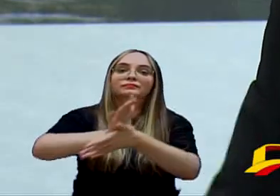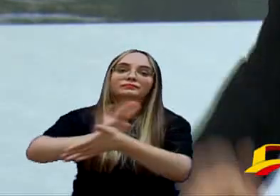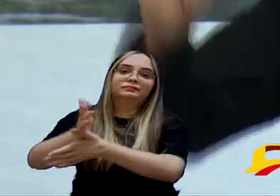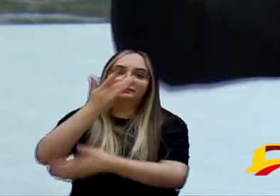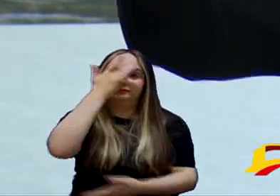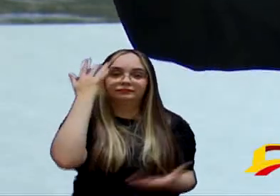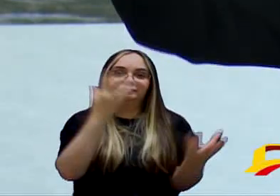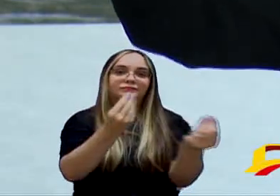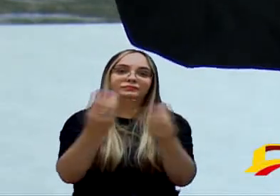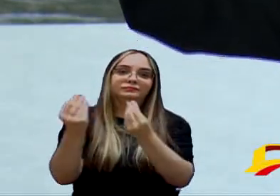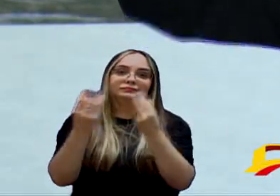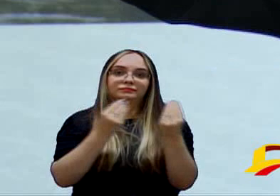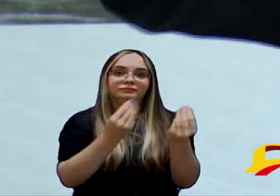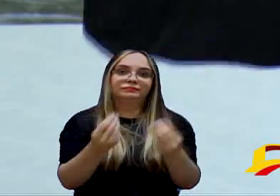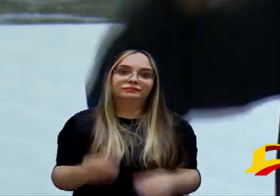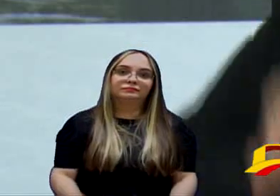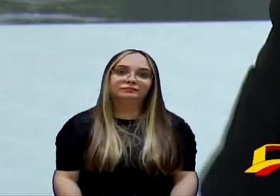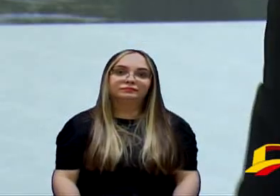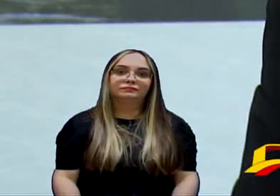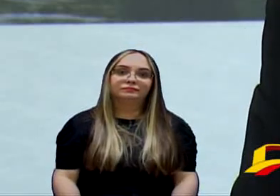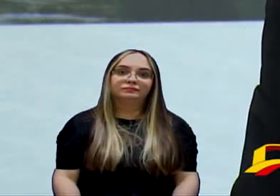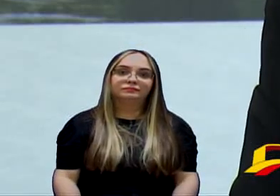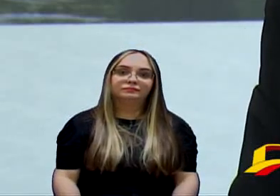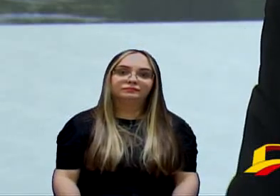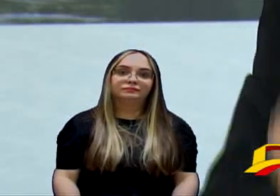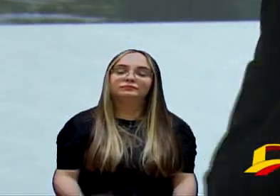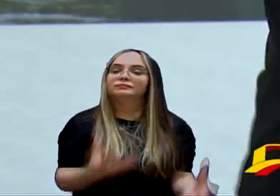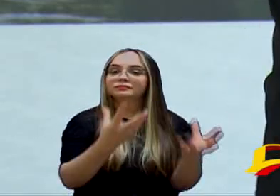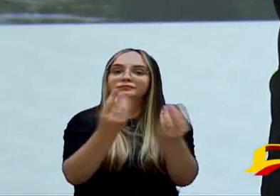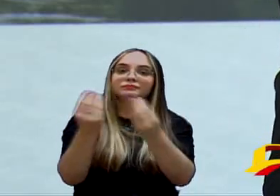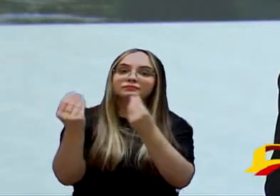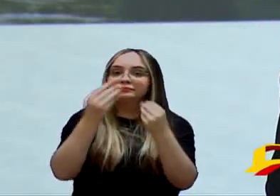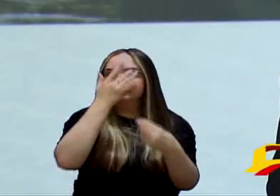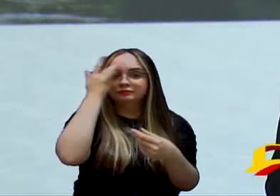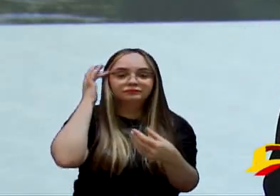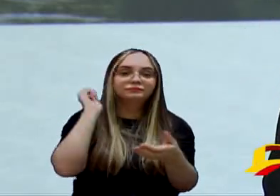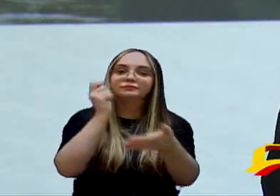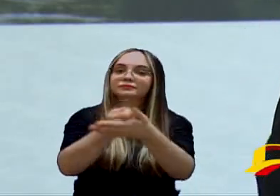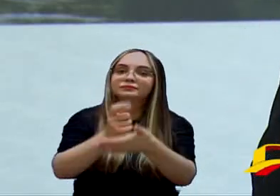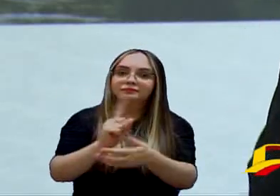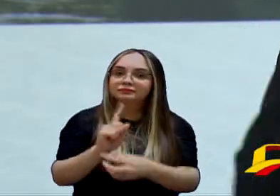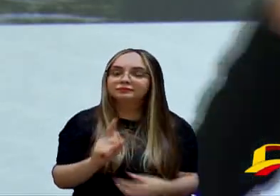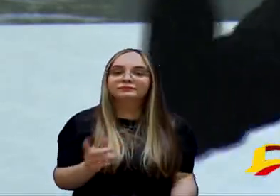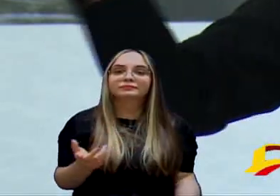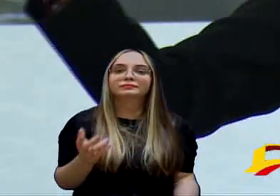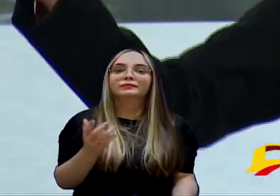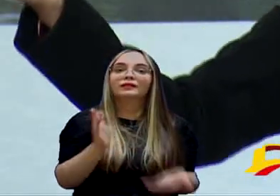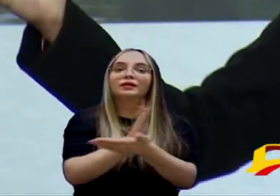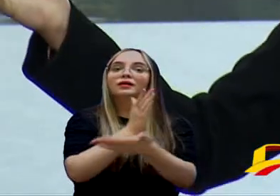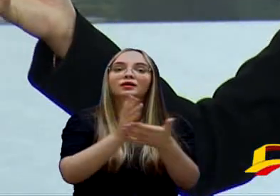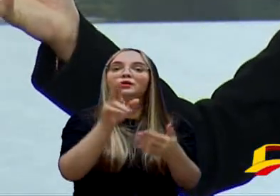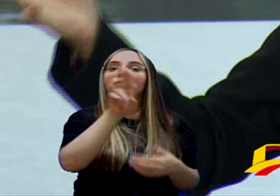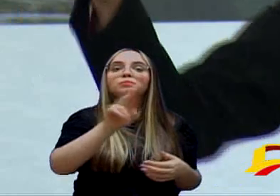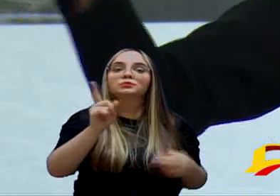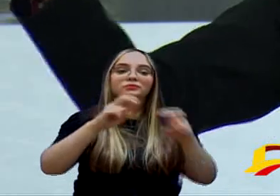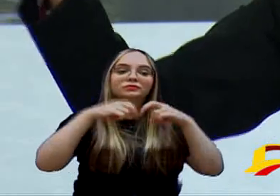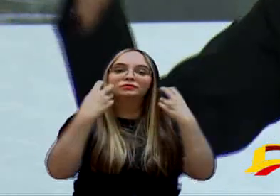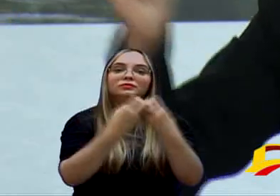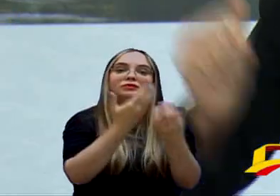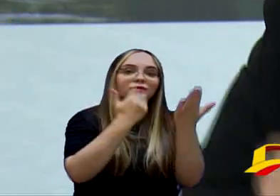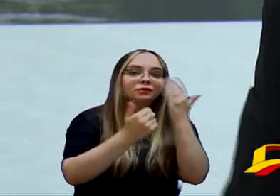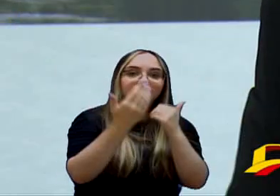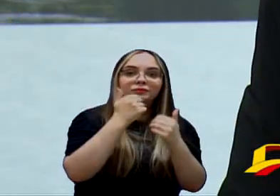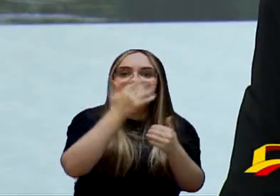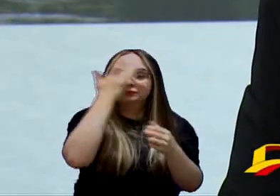servidor fez tirando pão do servidores não deixando utilizar o refeitório do servidores para